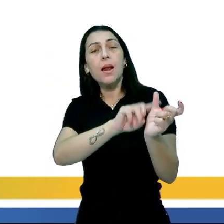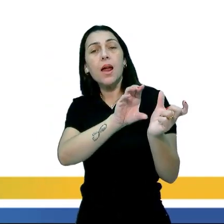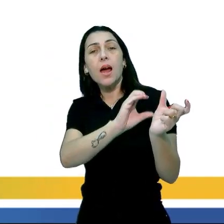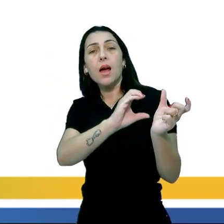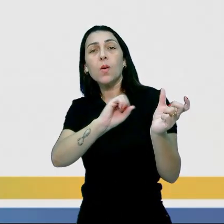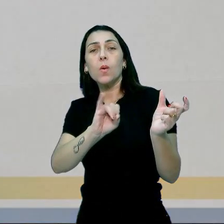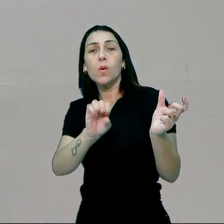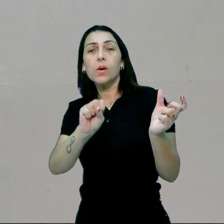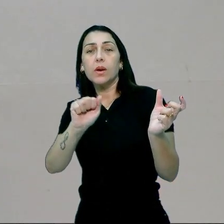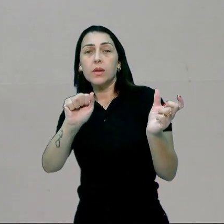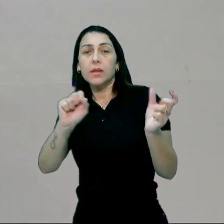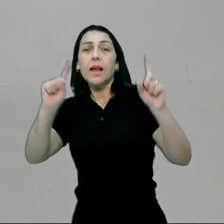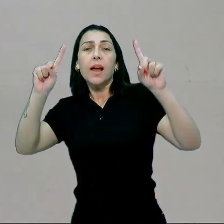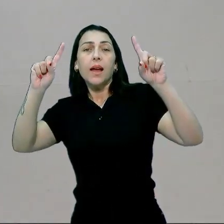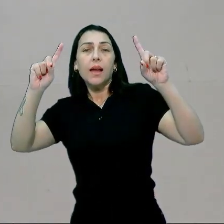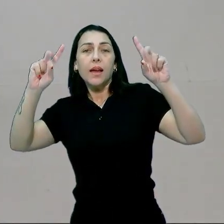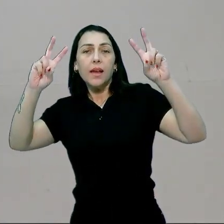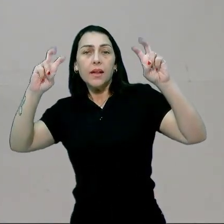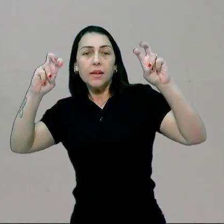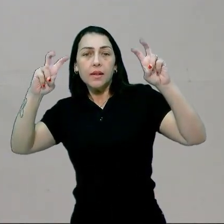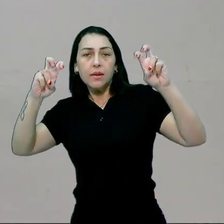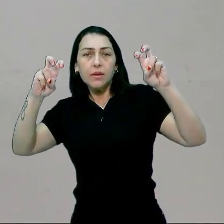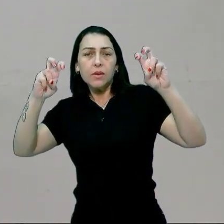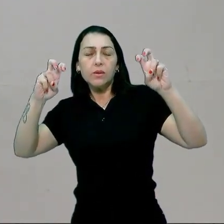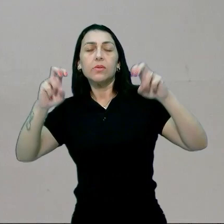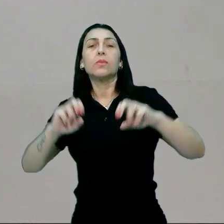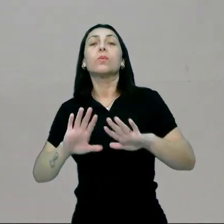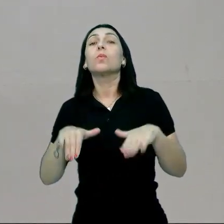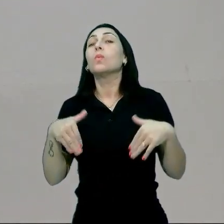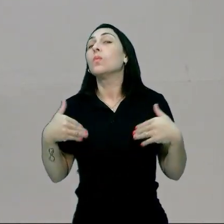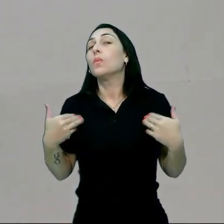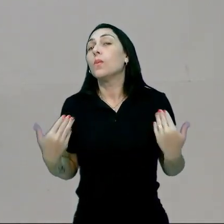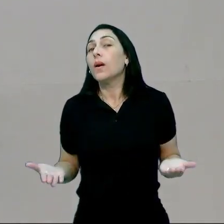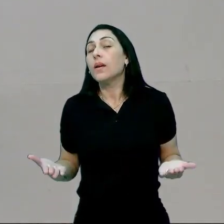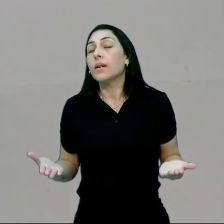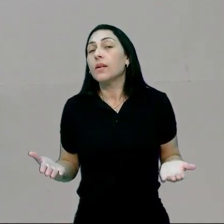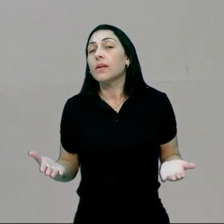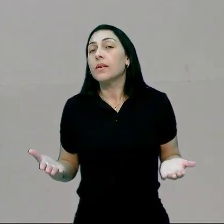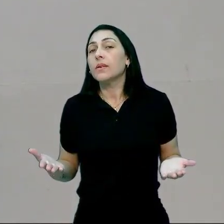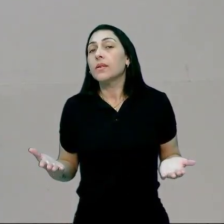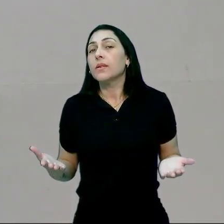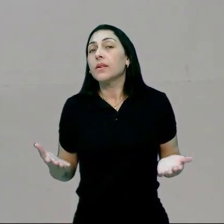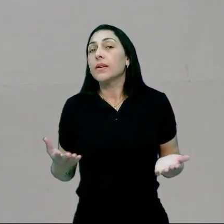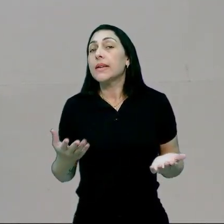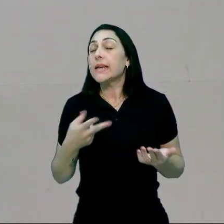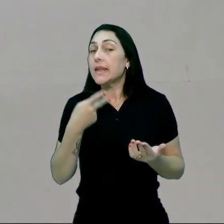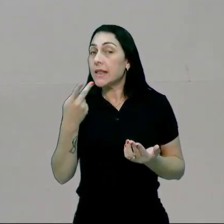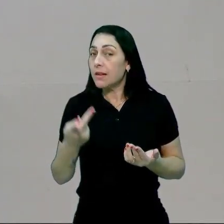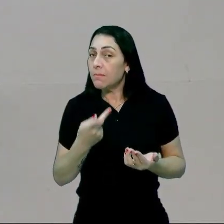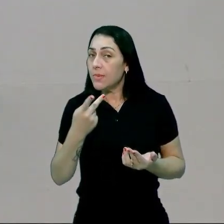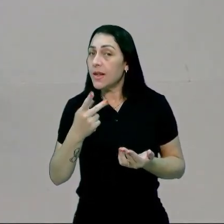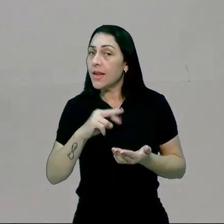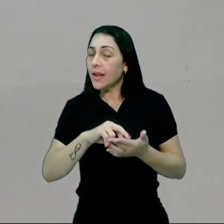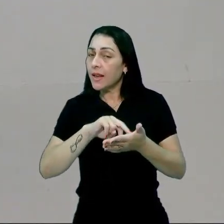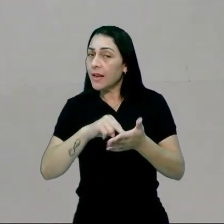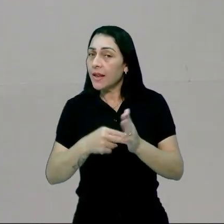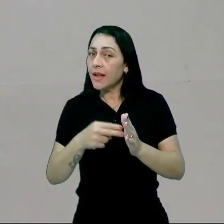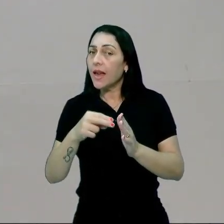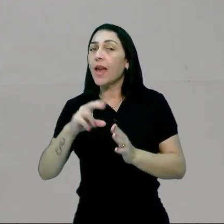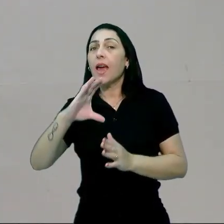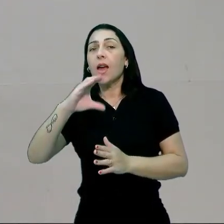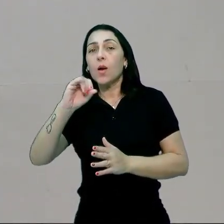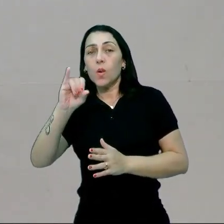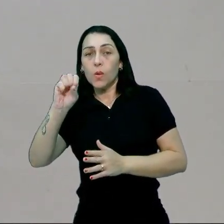ela está entre aspas. Quando cita que são coisas, então nós já